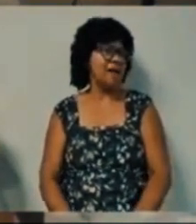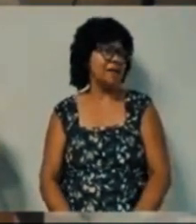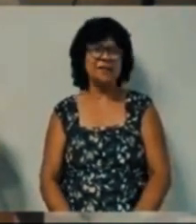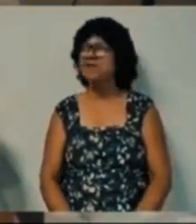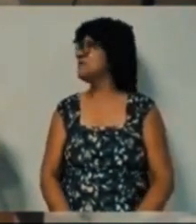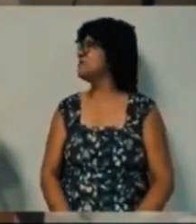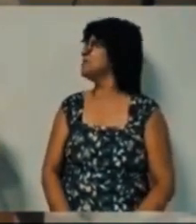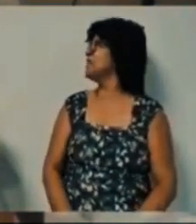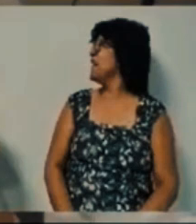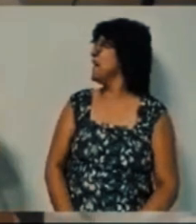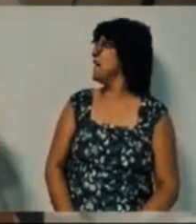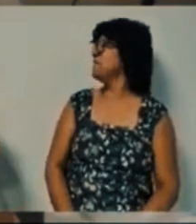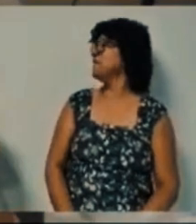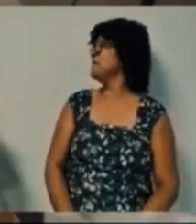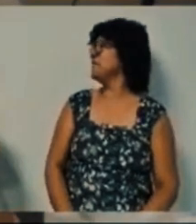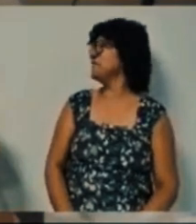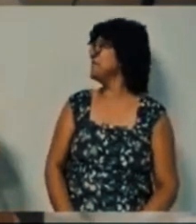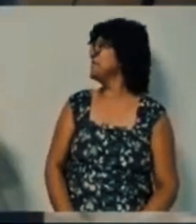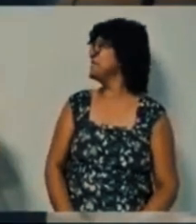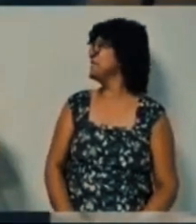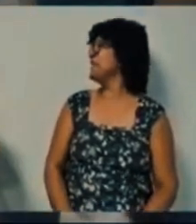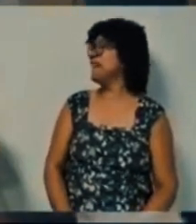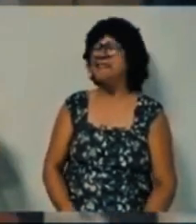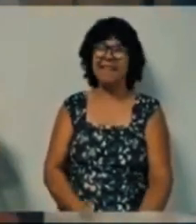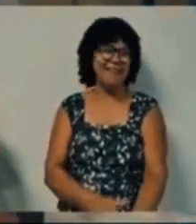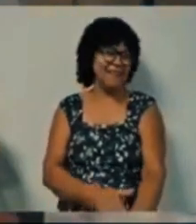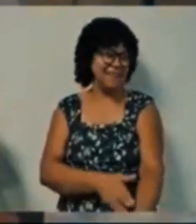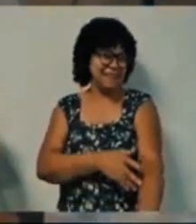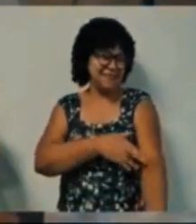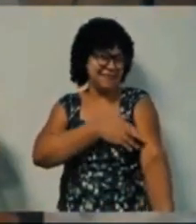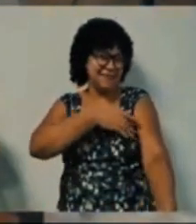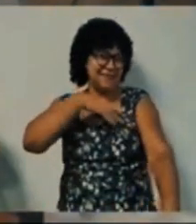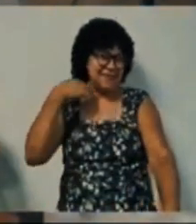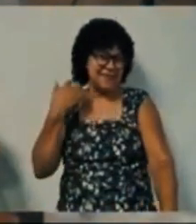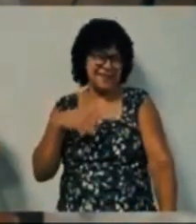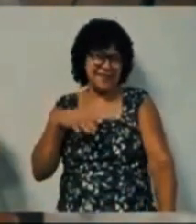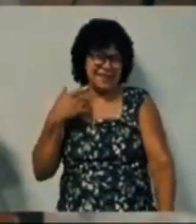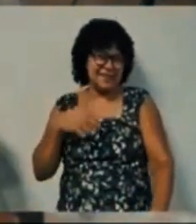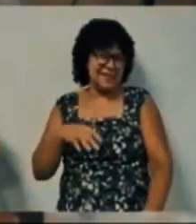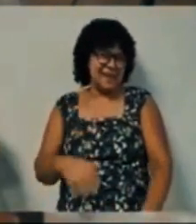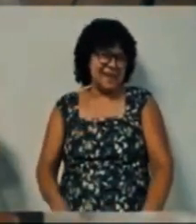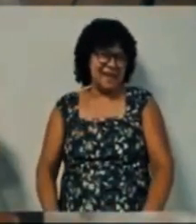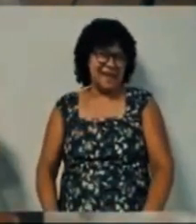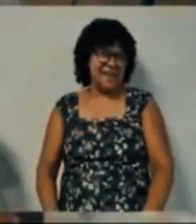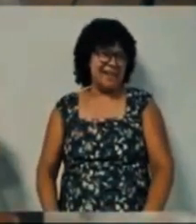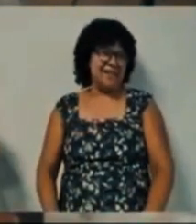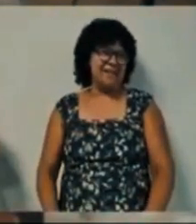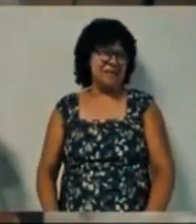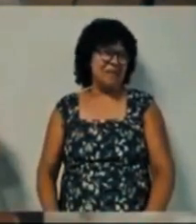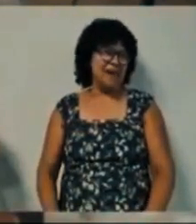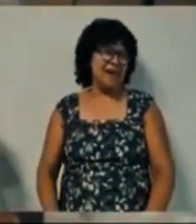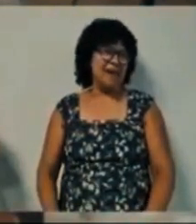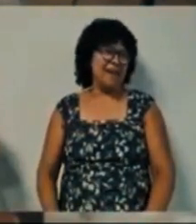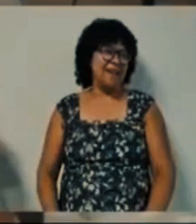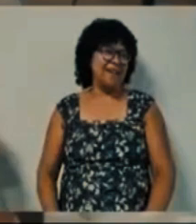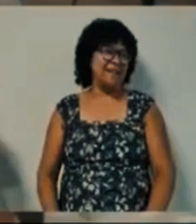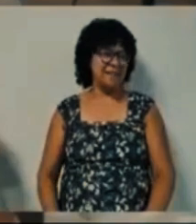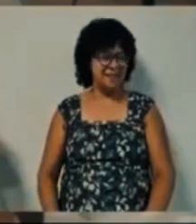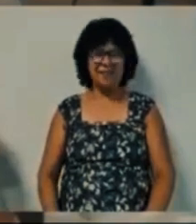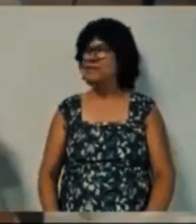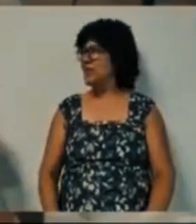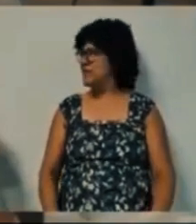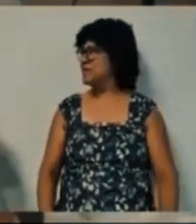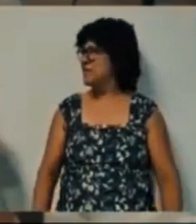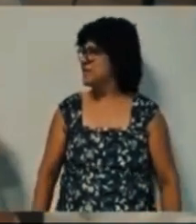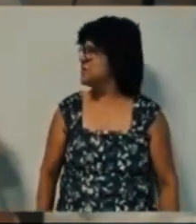Oh, glória a Deus. Meu coração está alegre. Eu estou muito alegre. Estou alegre